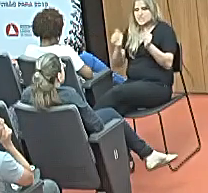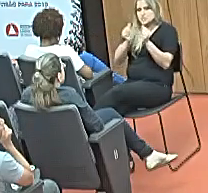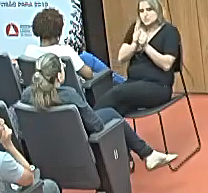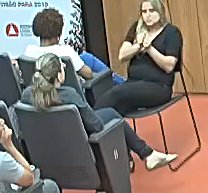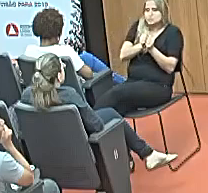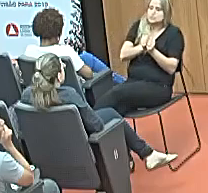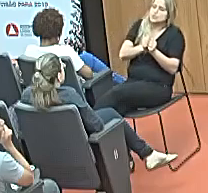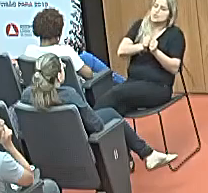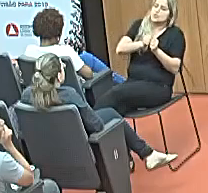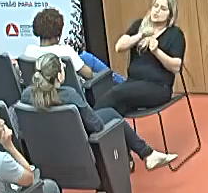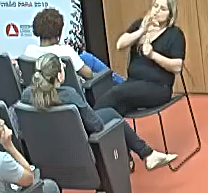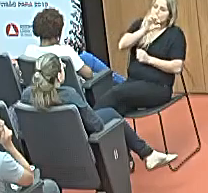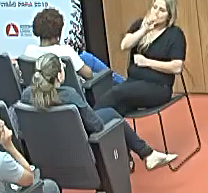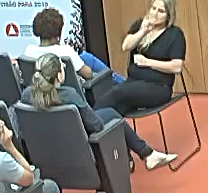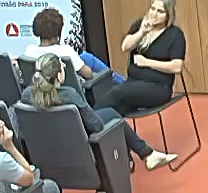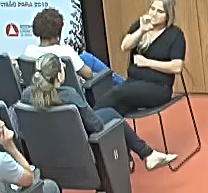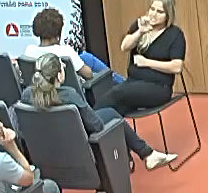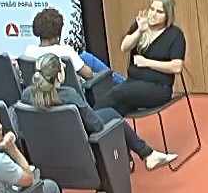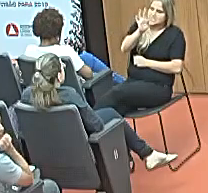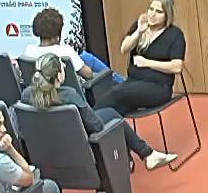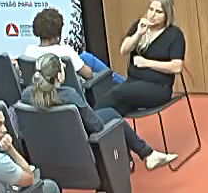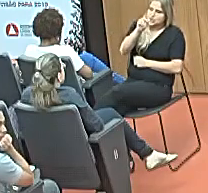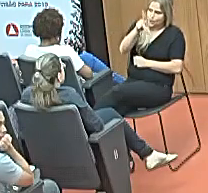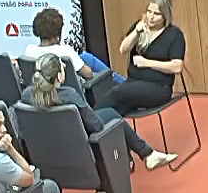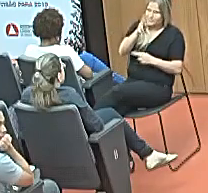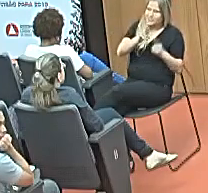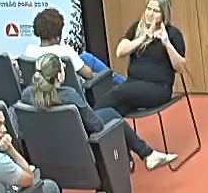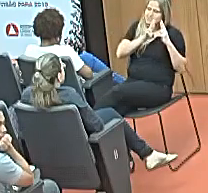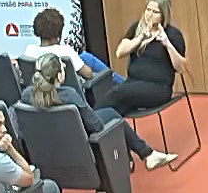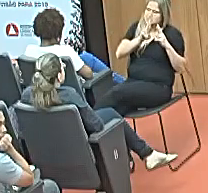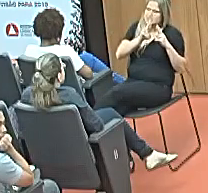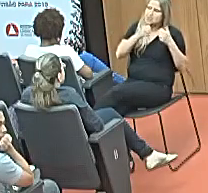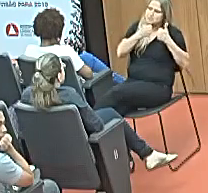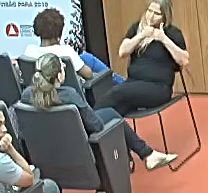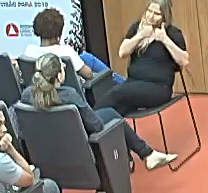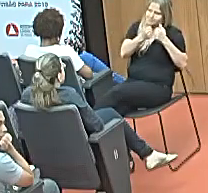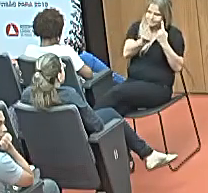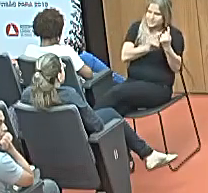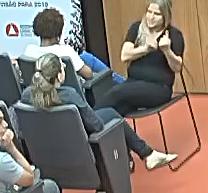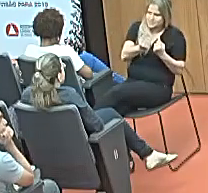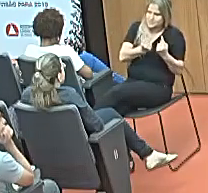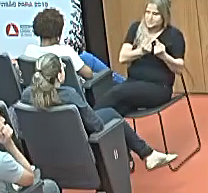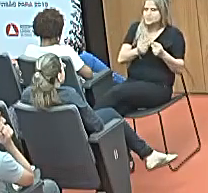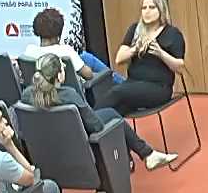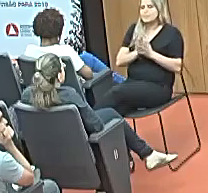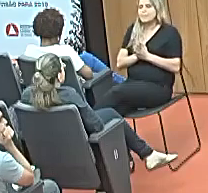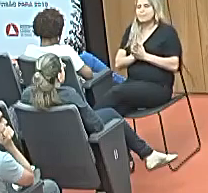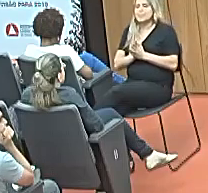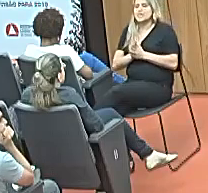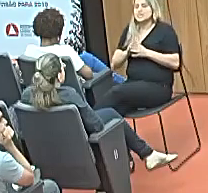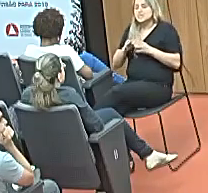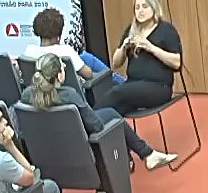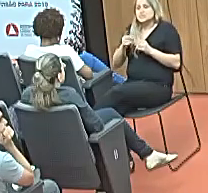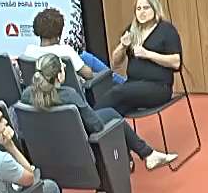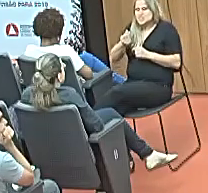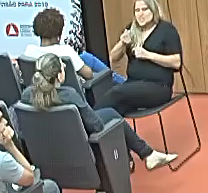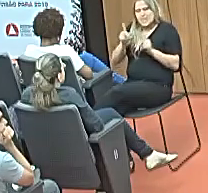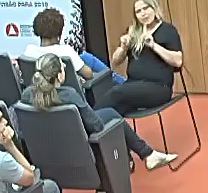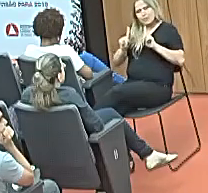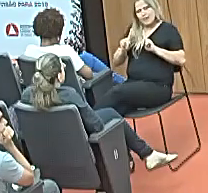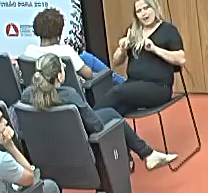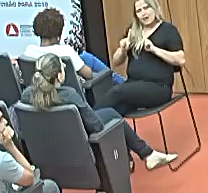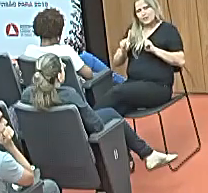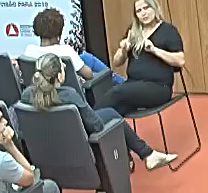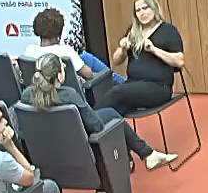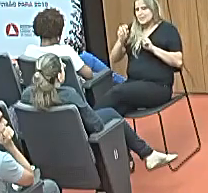fundamental que haja essa integração haja vista nós não estamos falando de aumento de recursos apenas gestão integrada a presença por exemplo